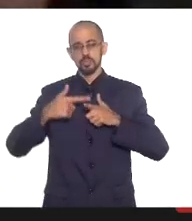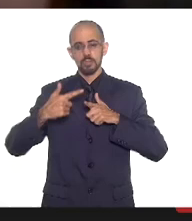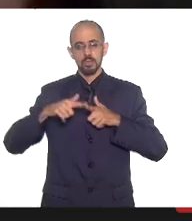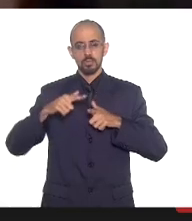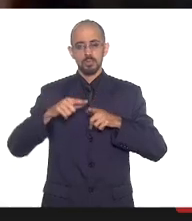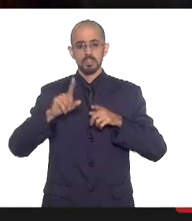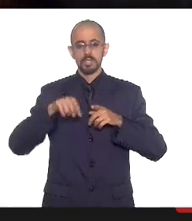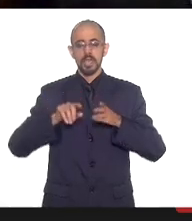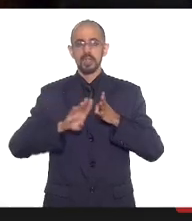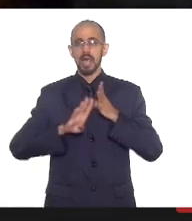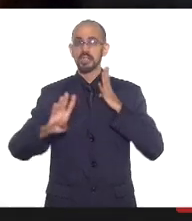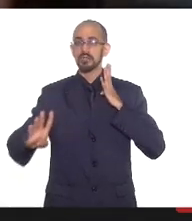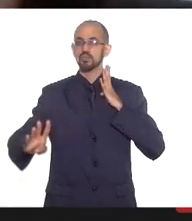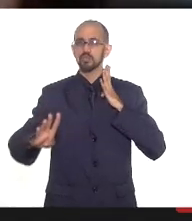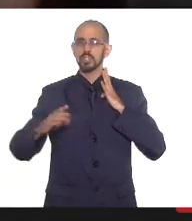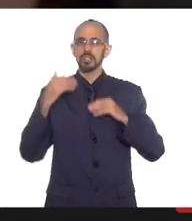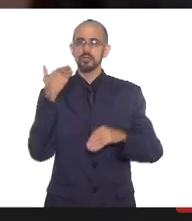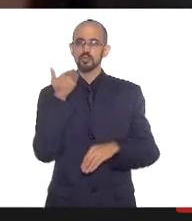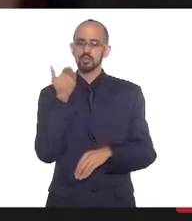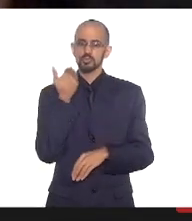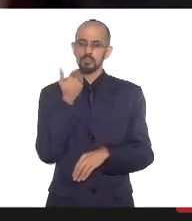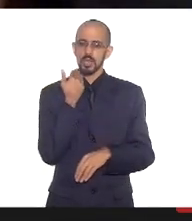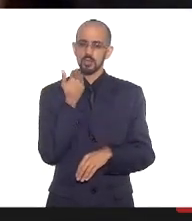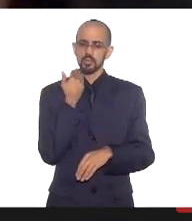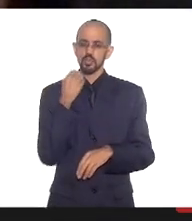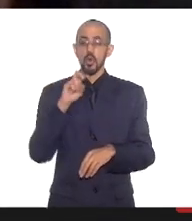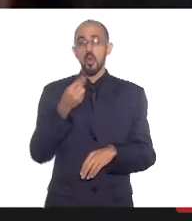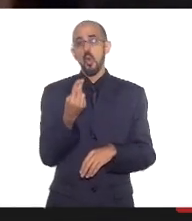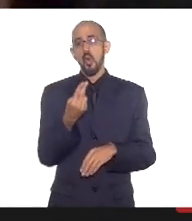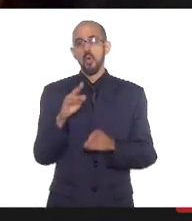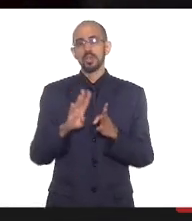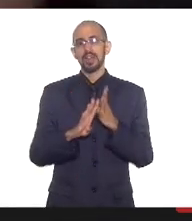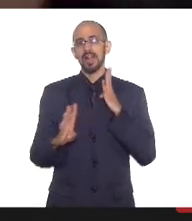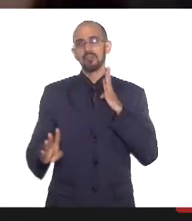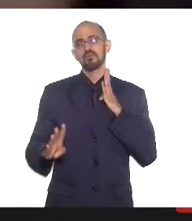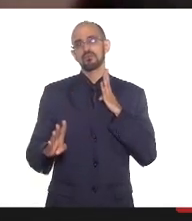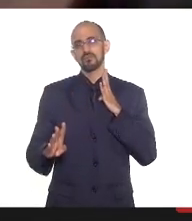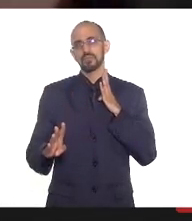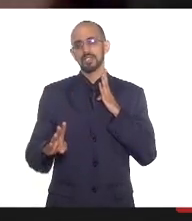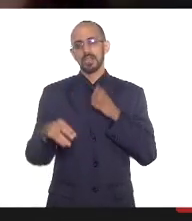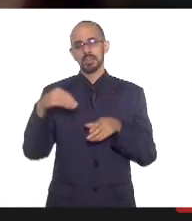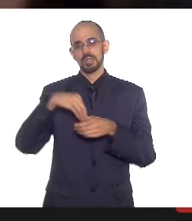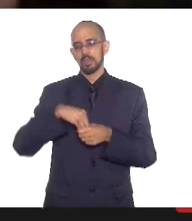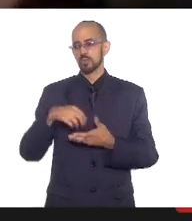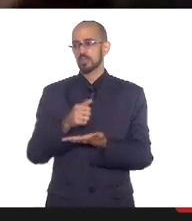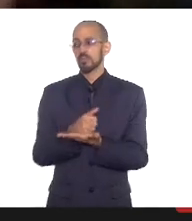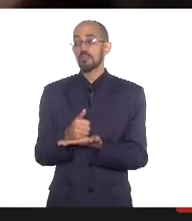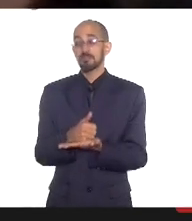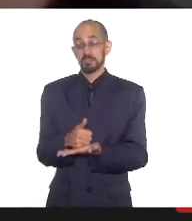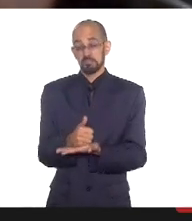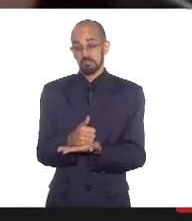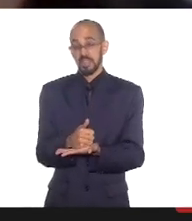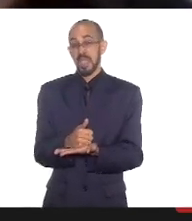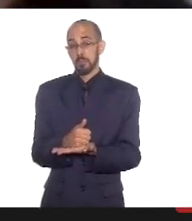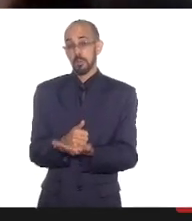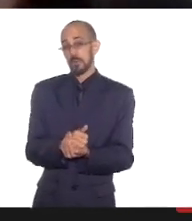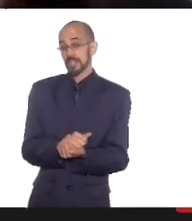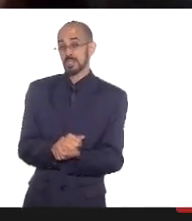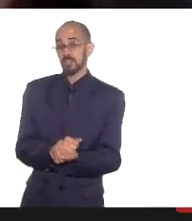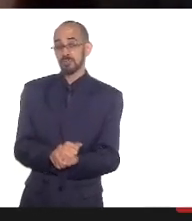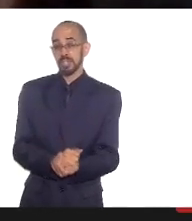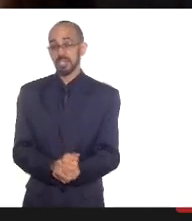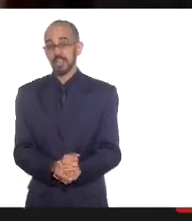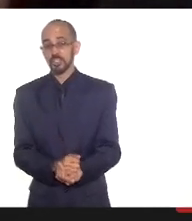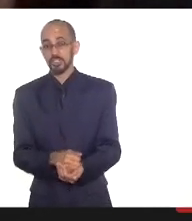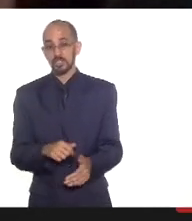na fila dos bancos enfrentar na fila das Farmácias para serem atendidos não tem tá atendendo e a entrar com